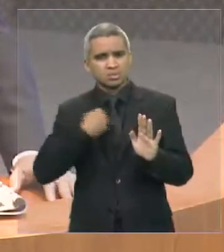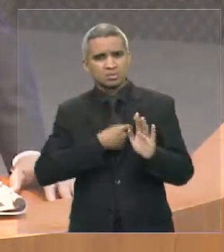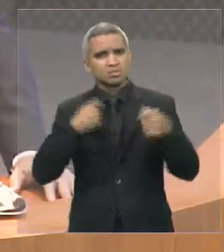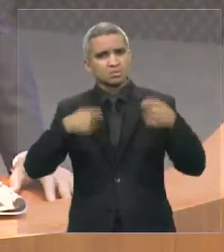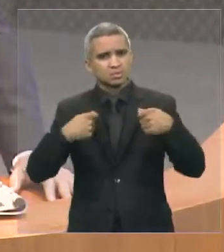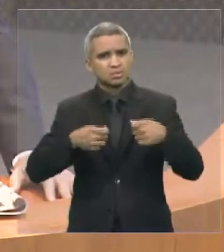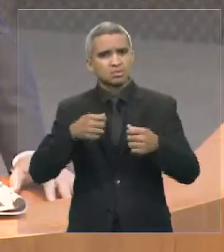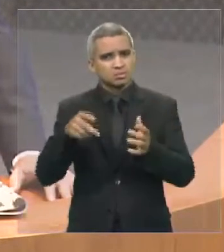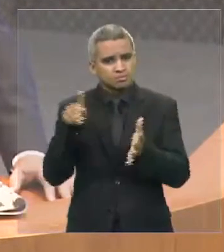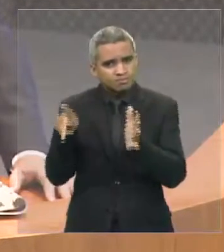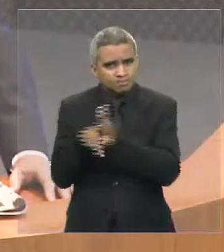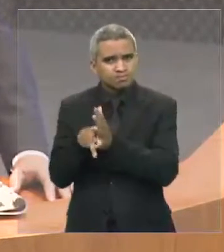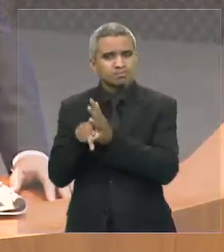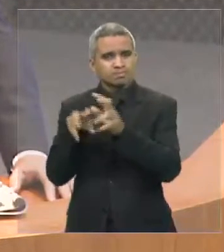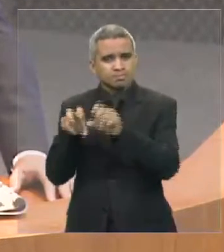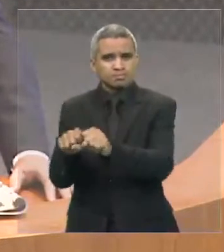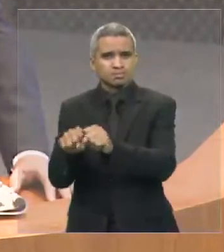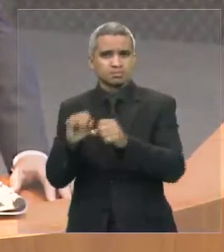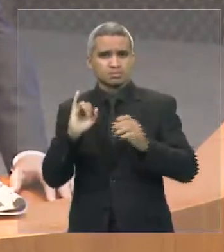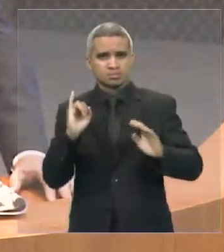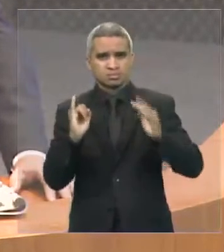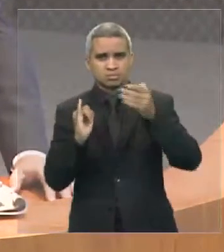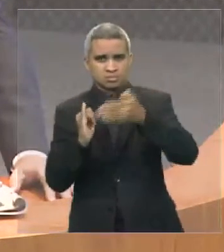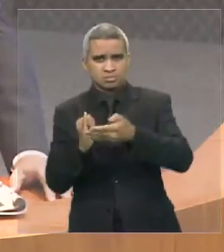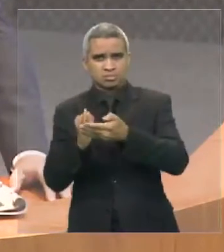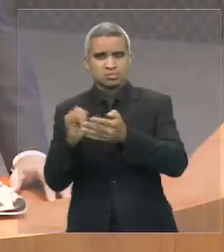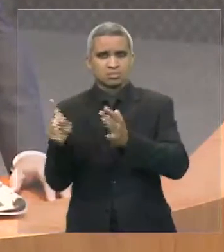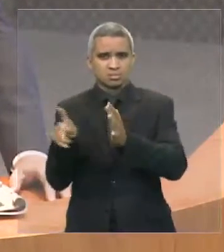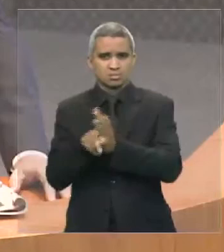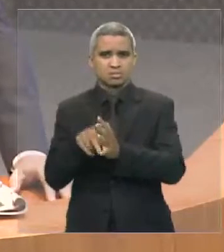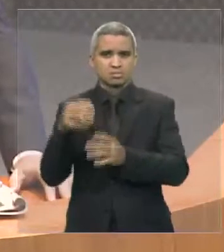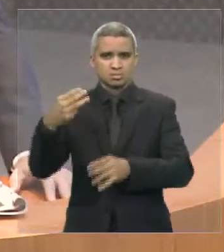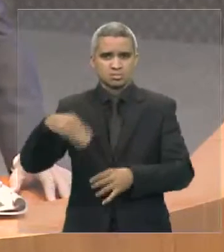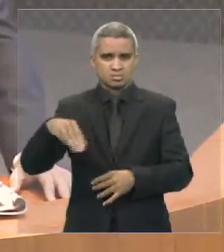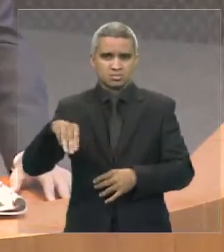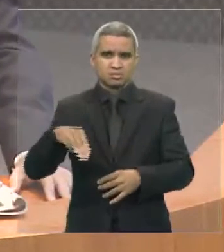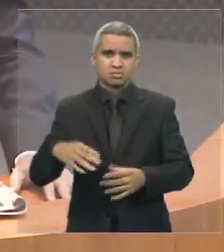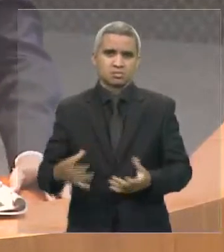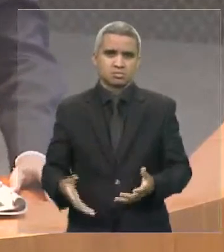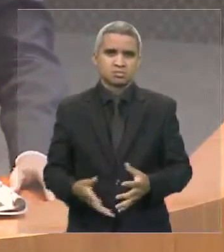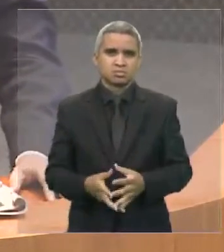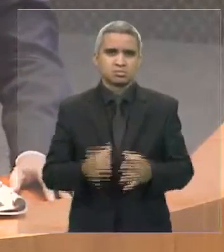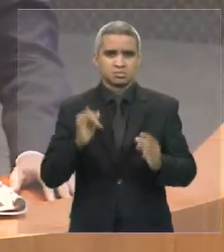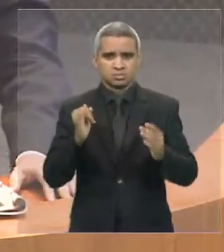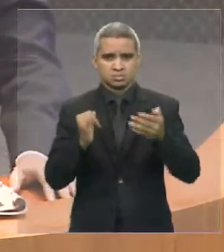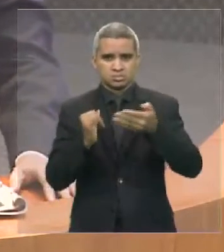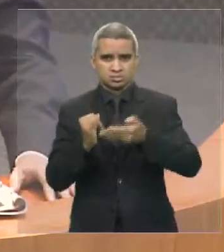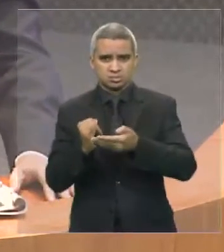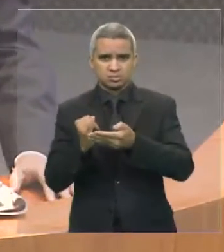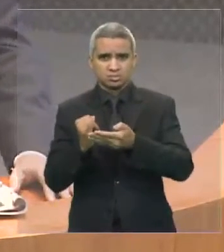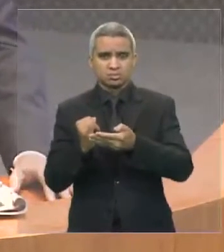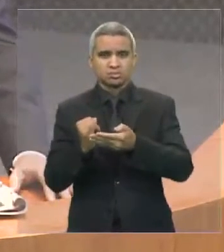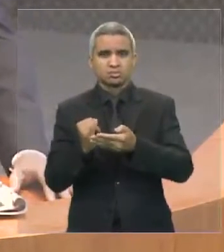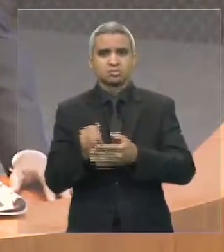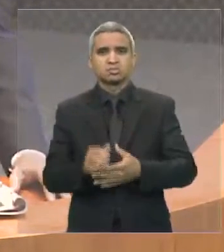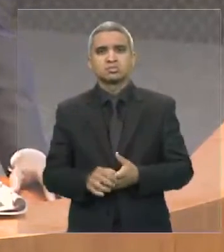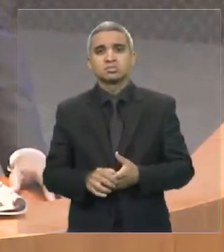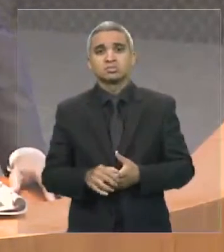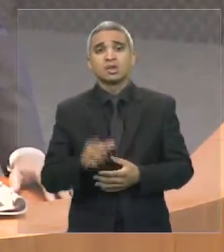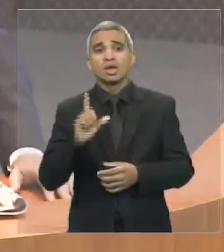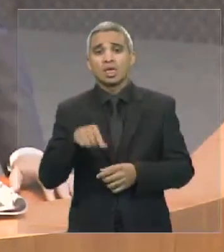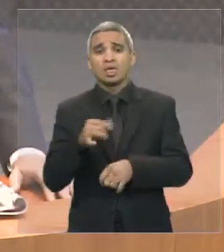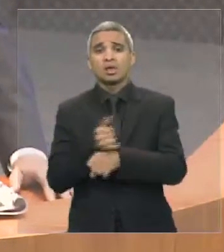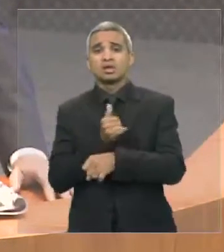o direito de usufruir deste patrimônio, que é o Porto do Itaqui, como um vetor estratégico